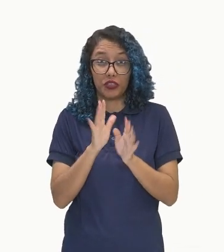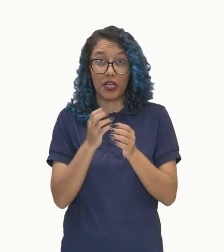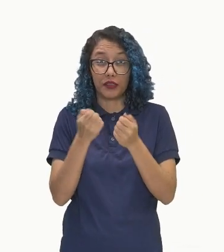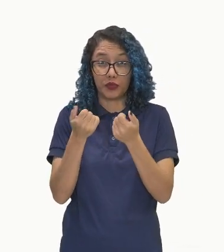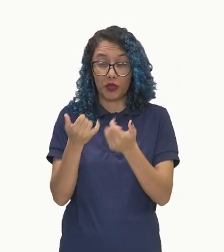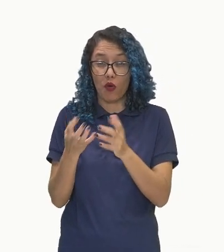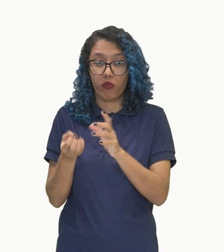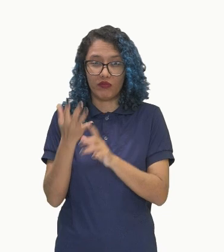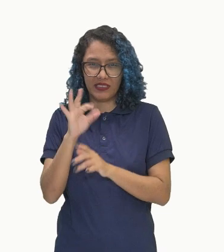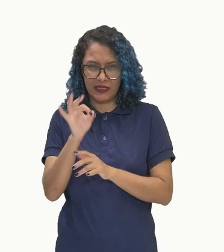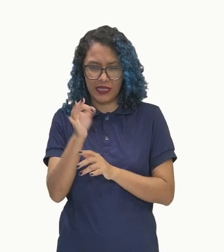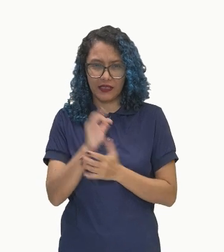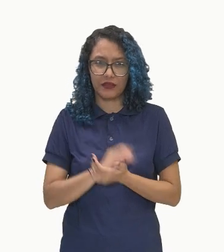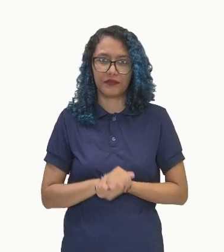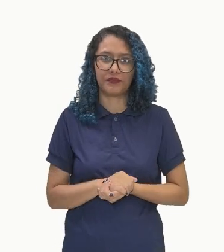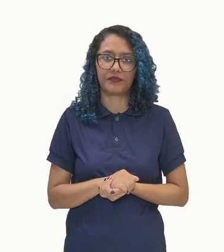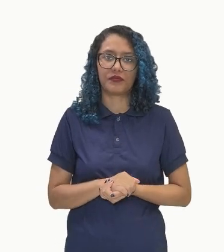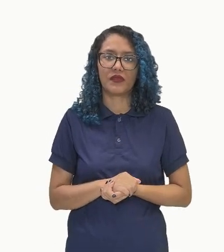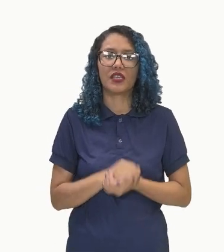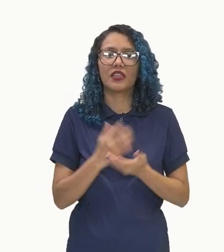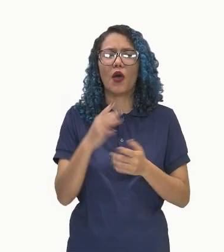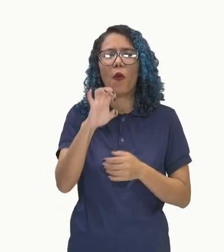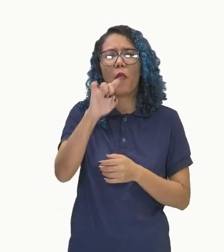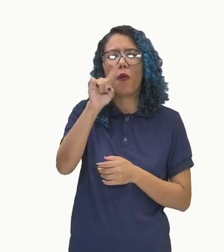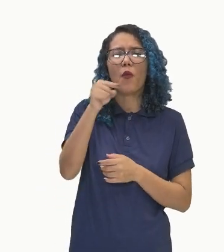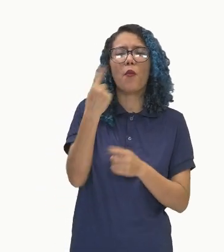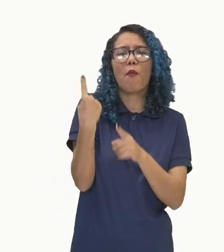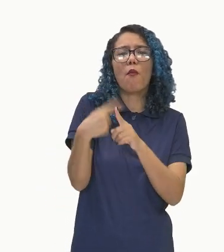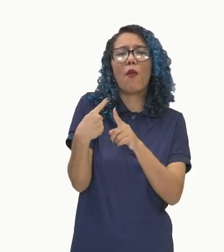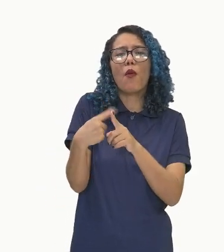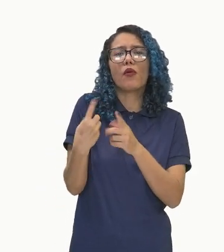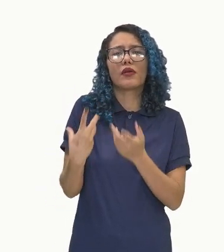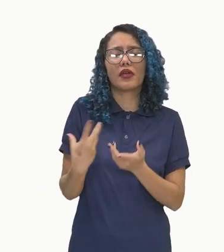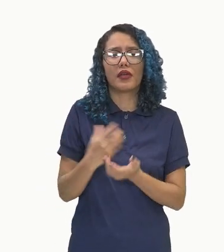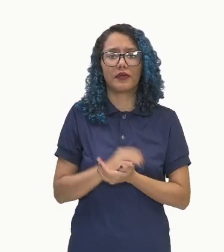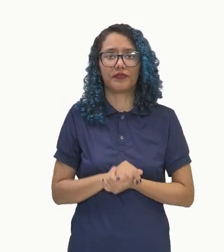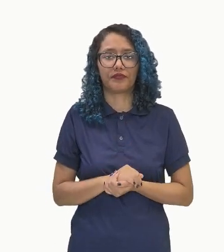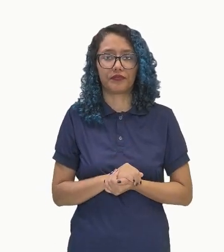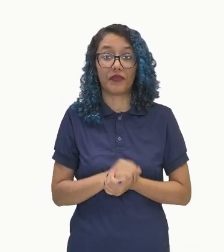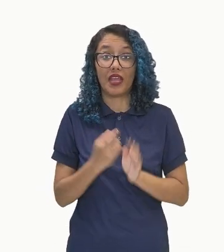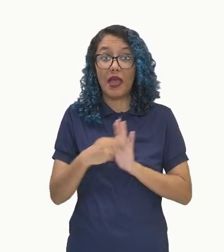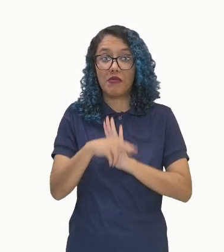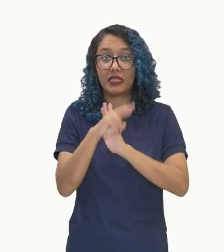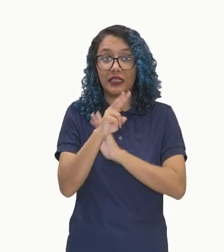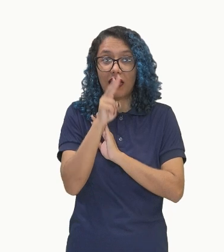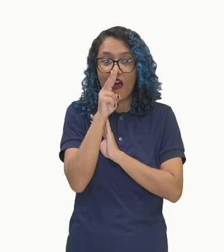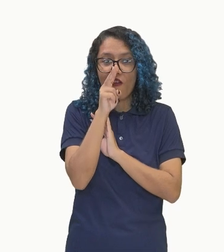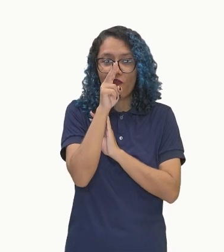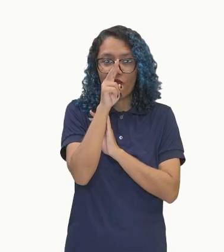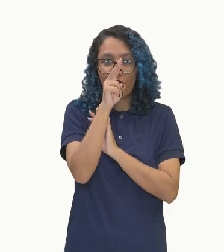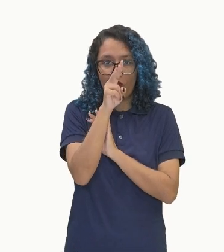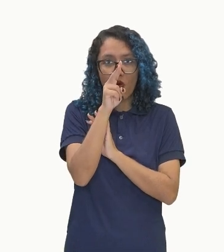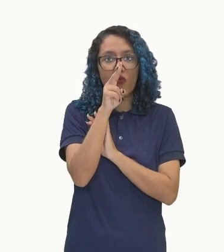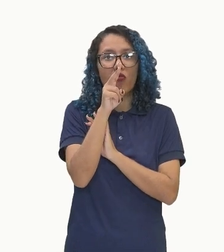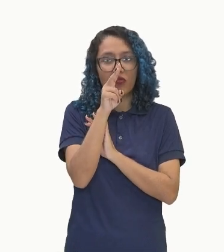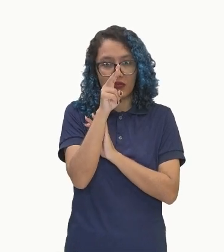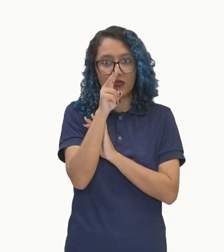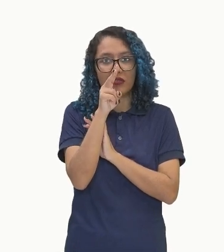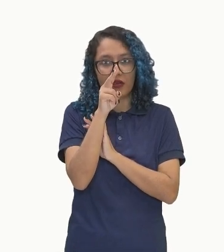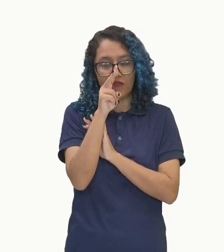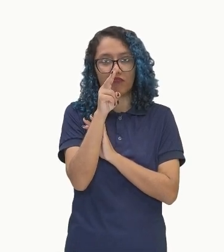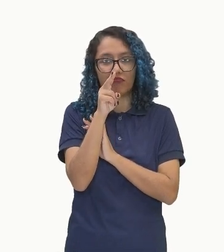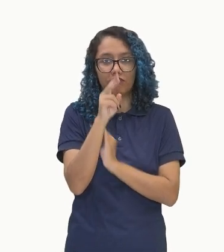a força contra eletromotriz. Aí, com base nisso, depois que eu já defini que os